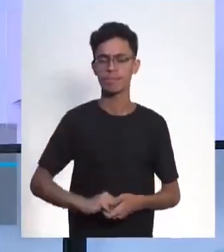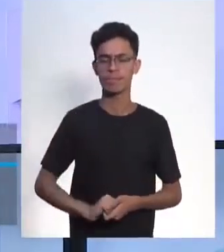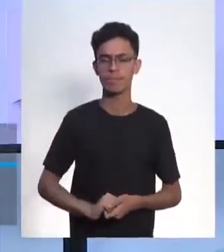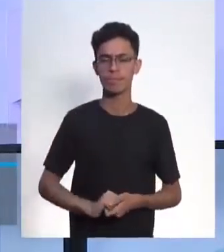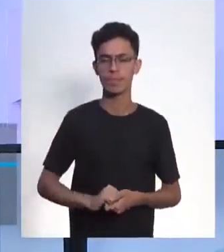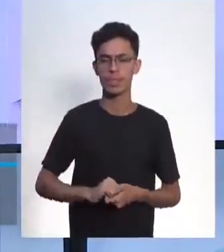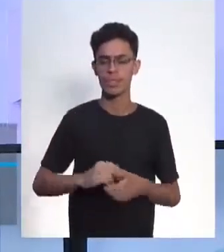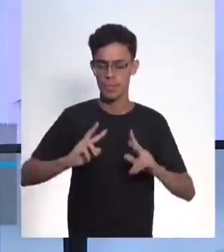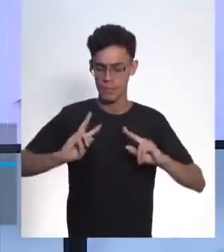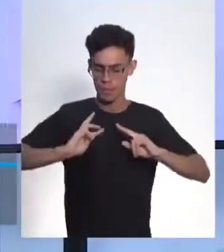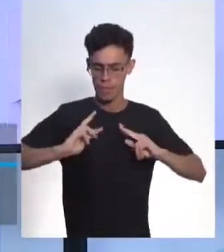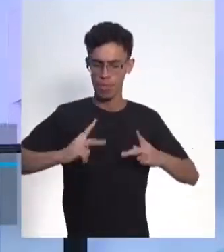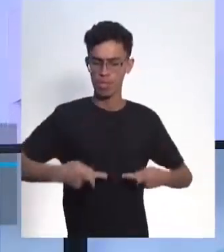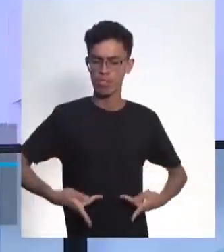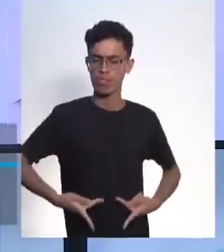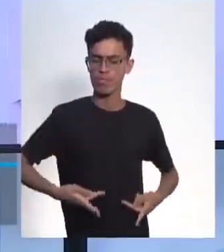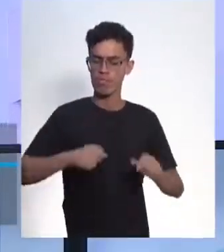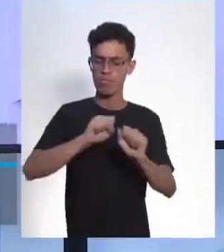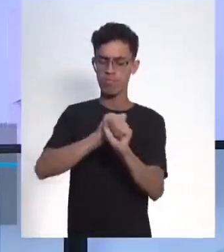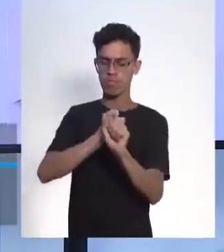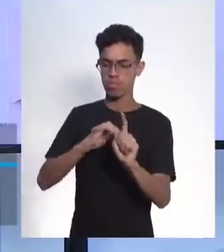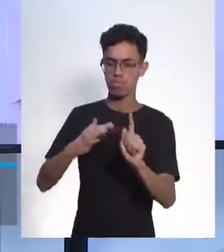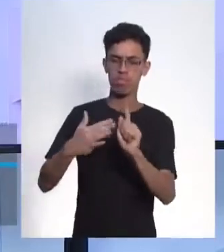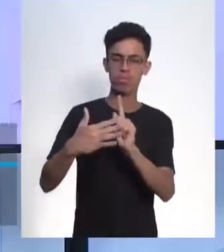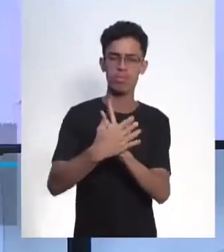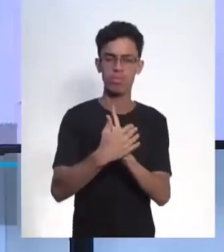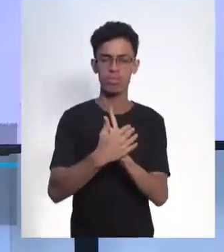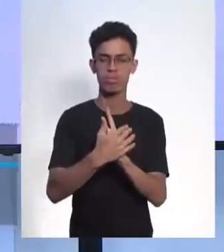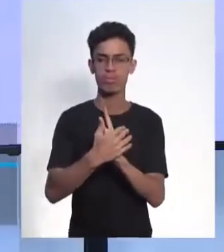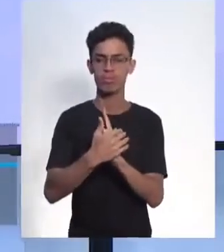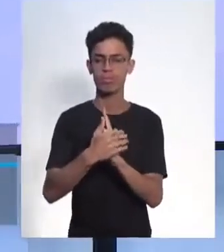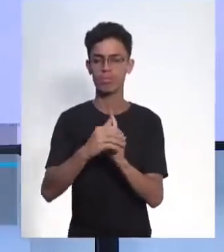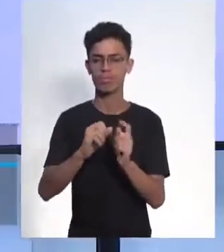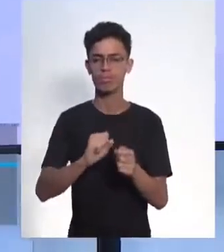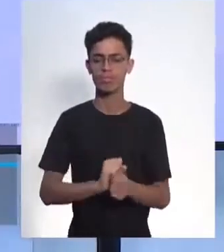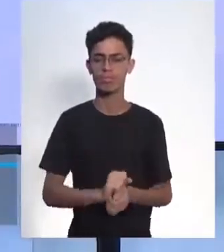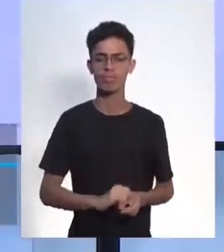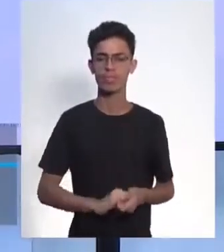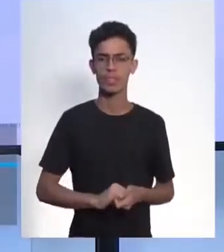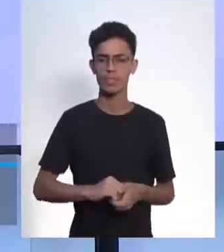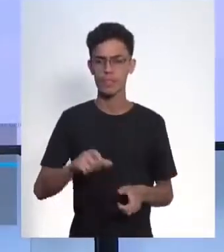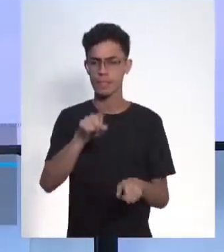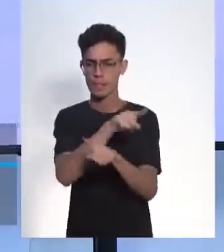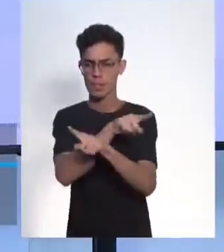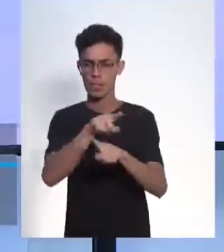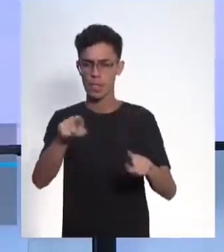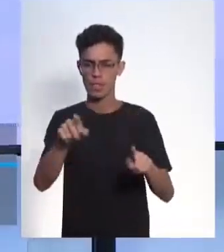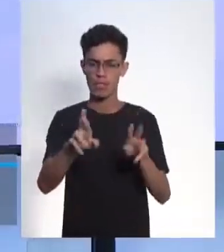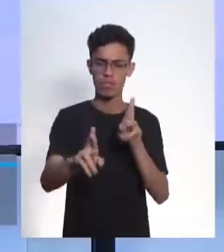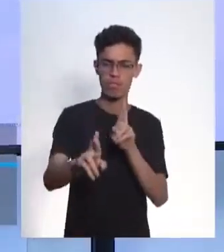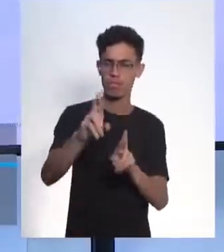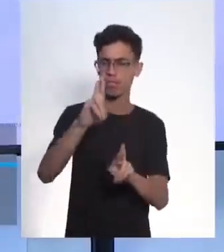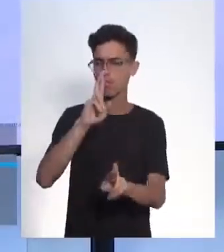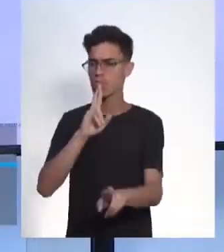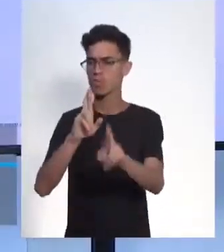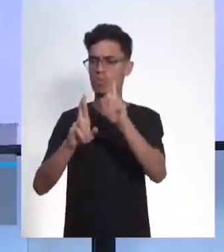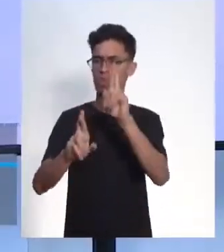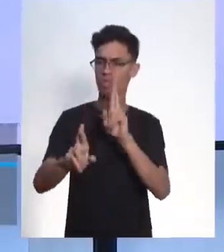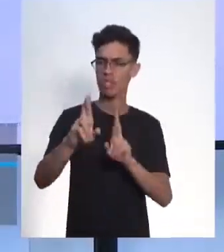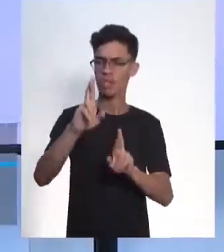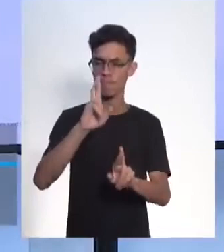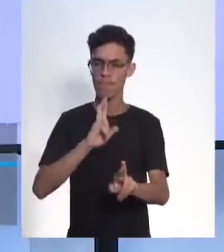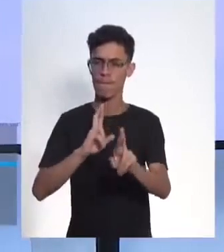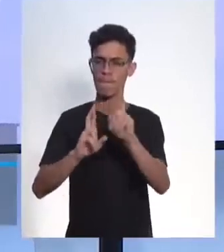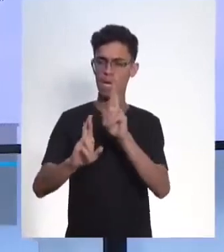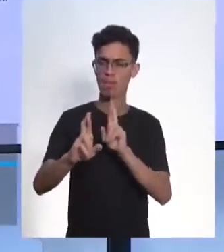da humanidade. Ou seja, todas as palavras que vocês colocaram, como ofensa, como crime,